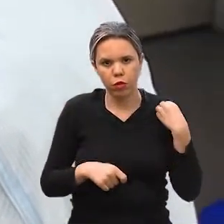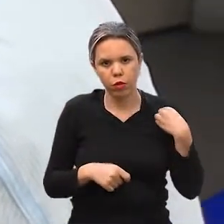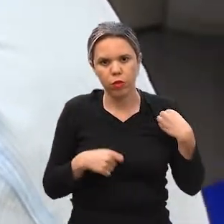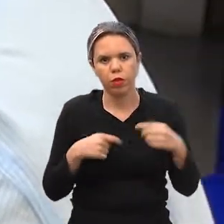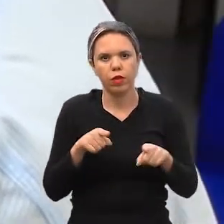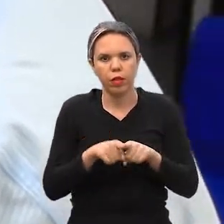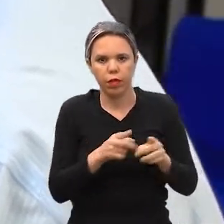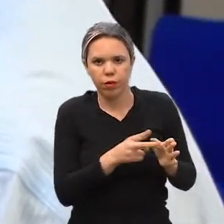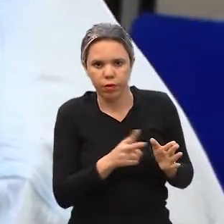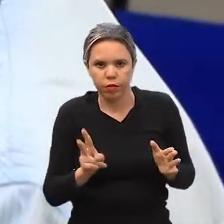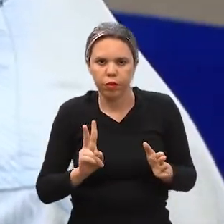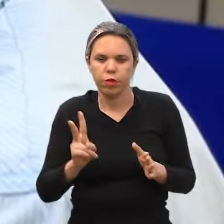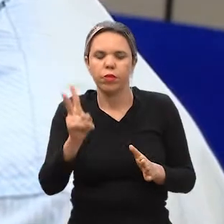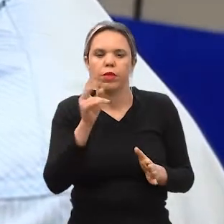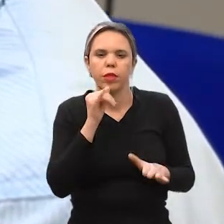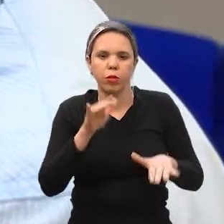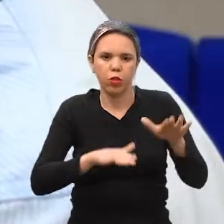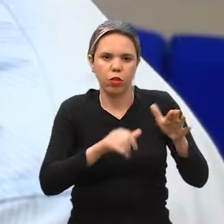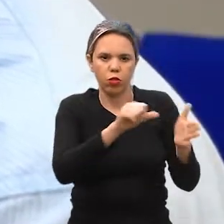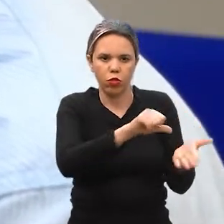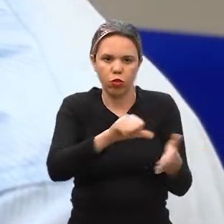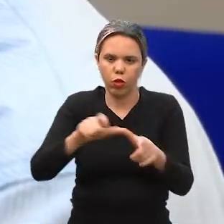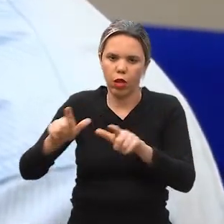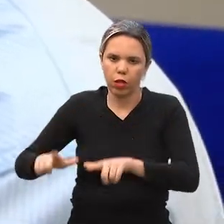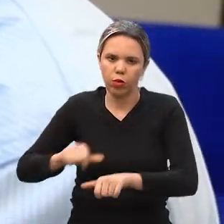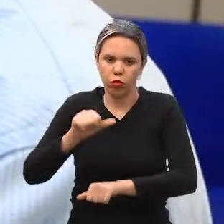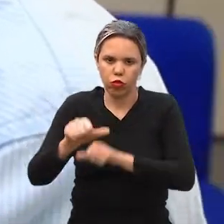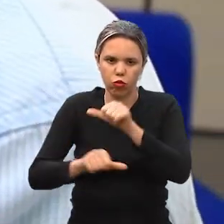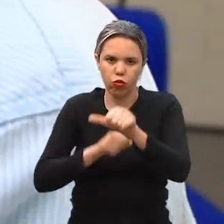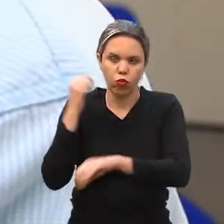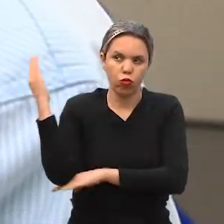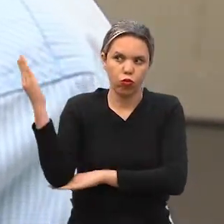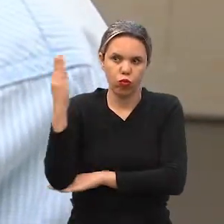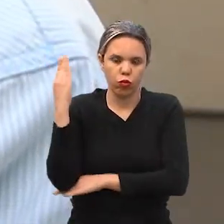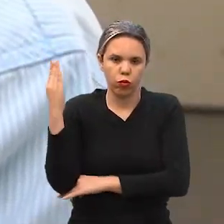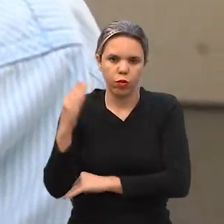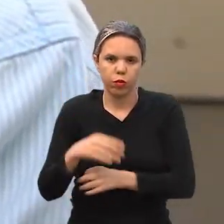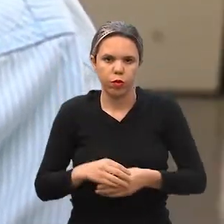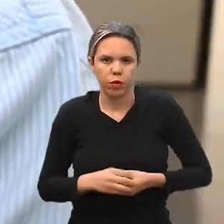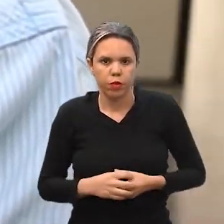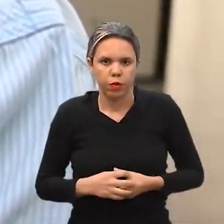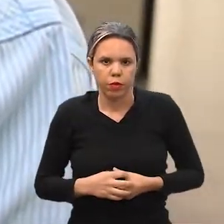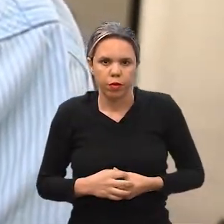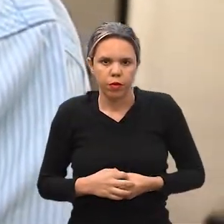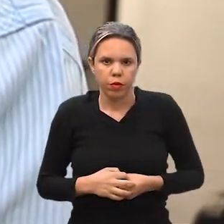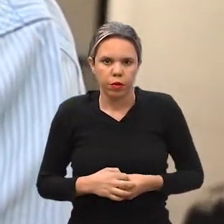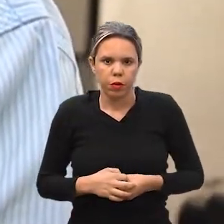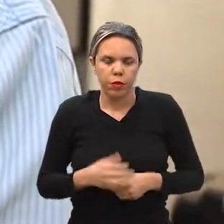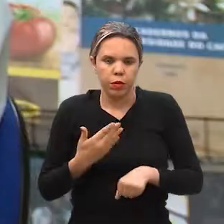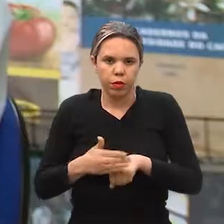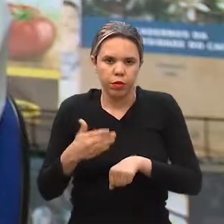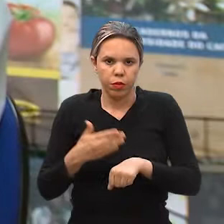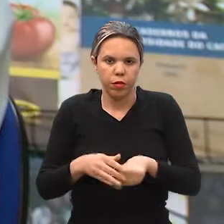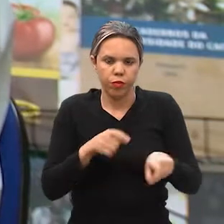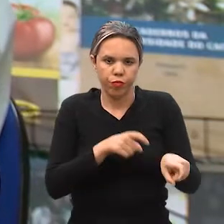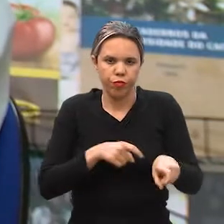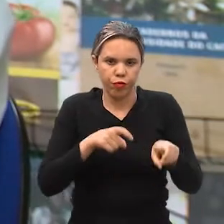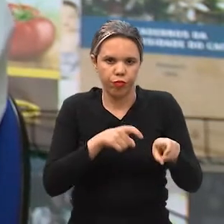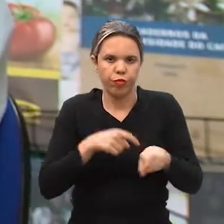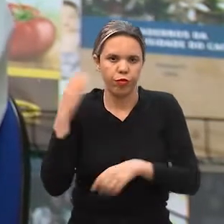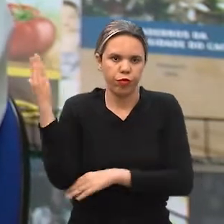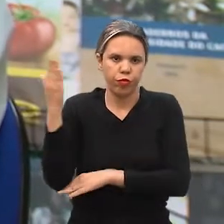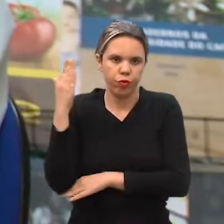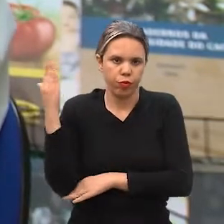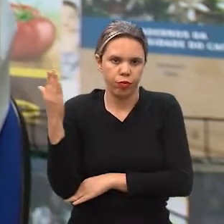que persistem sobre uma determinada região, mudanças climáticas, meteorologia aplicada à agricultura,